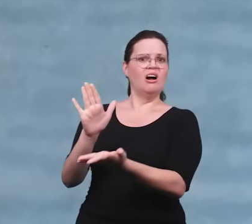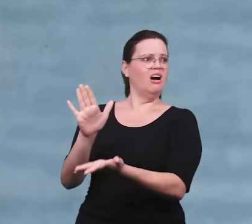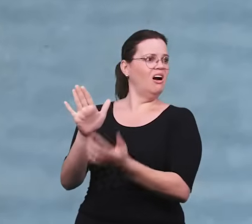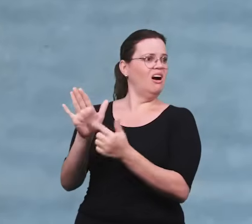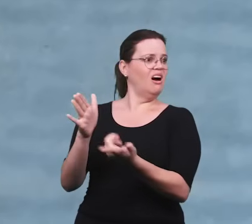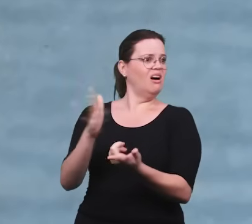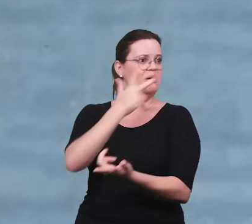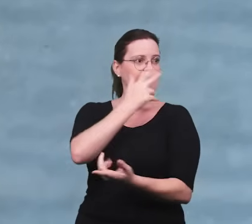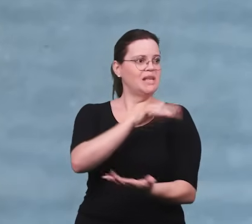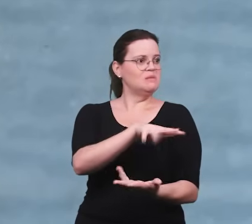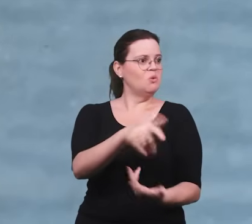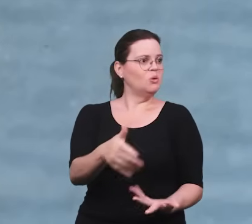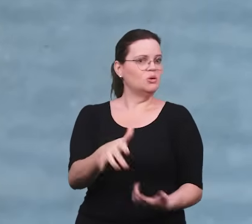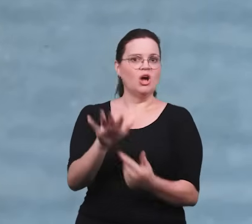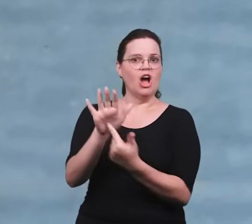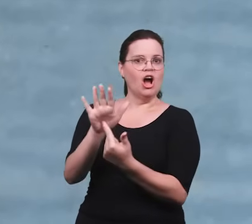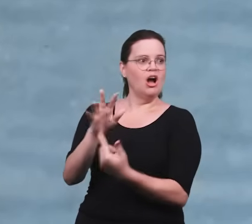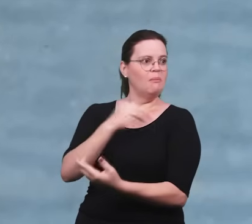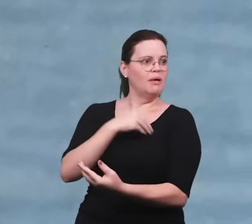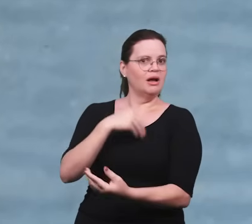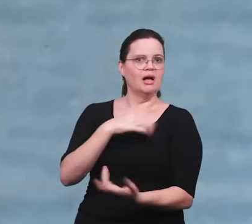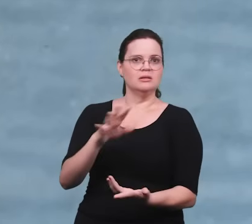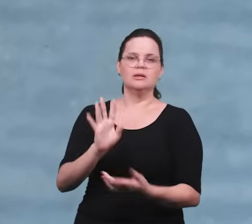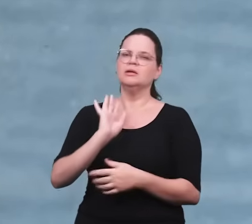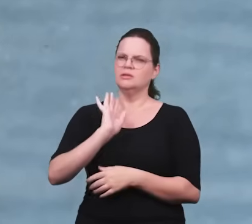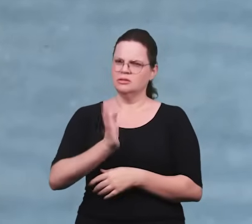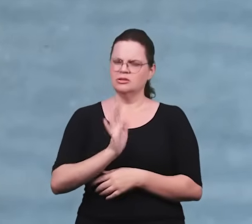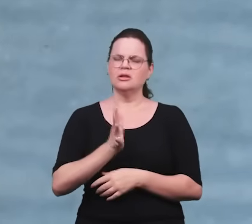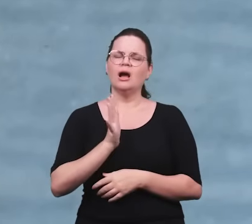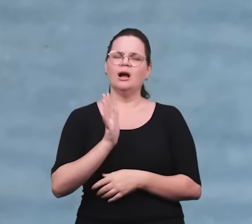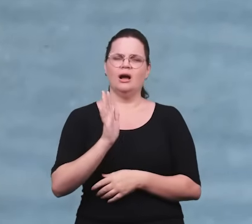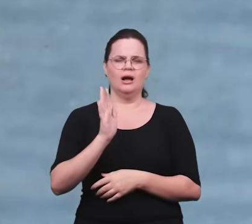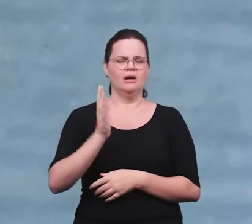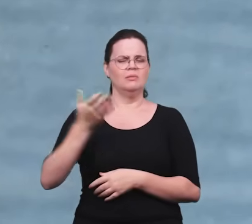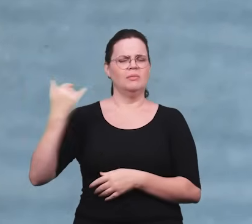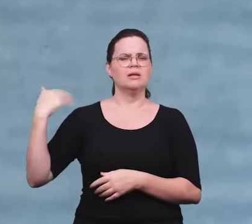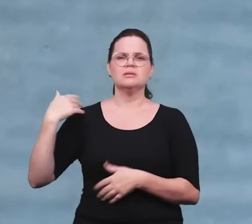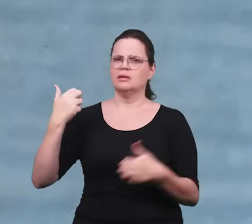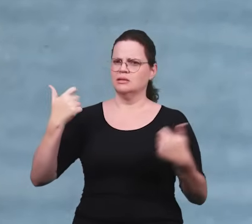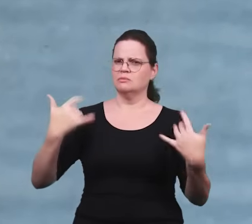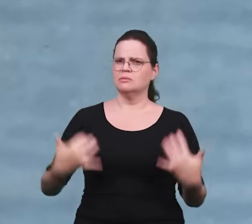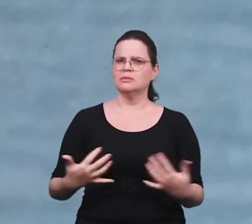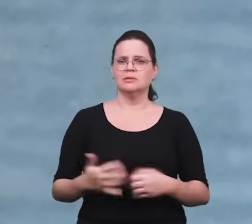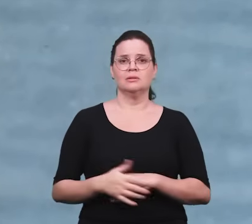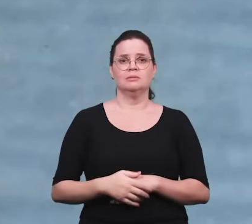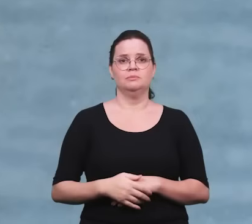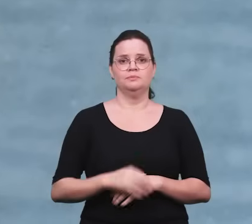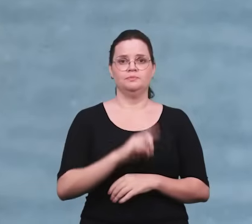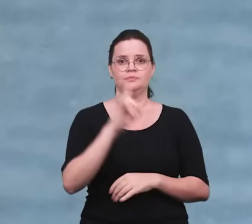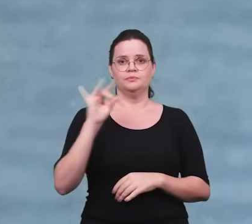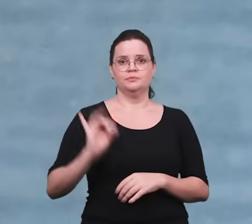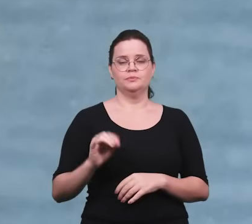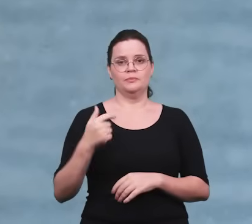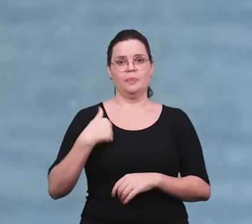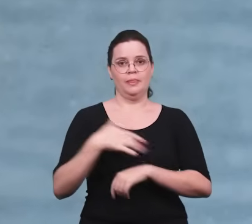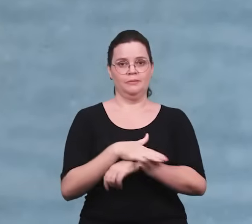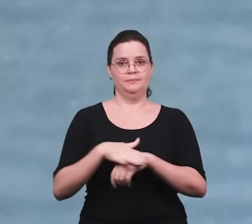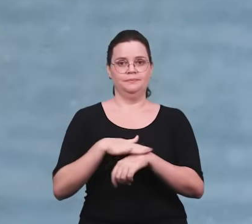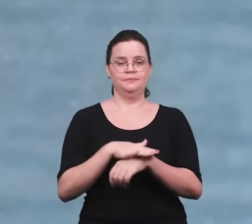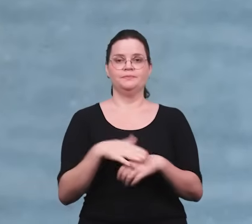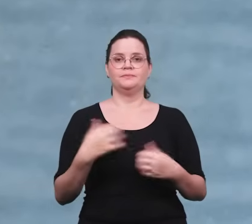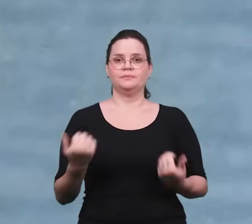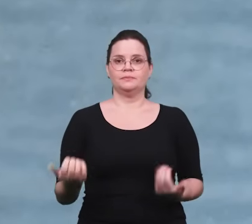eu disse isso já numa das edições do nosso programa aqui, que uma vez conversando com